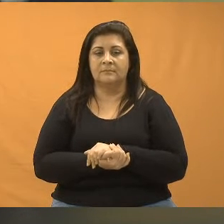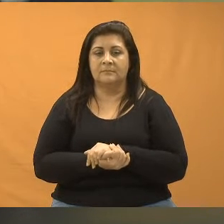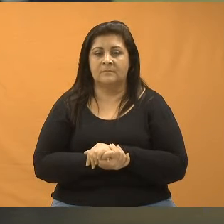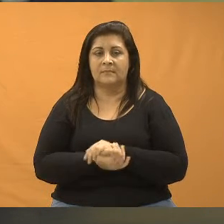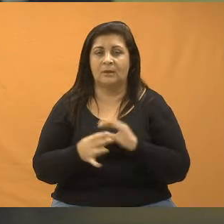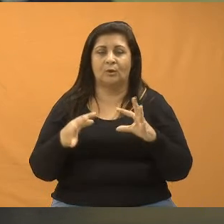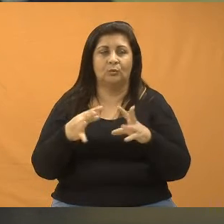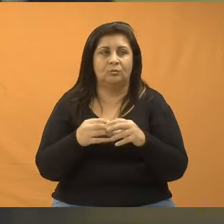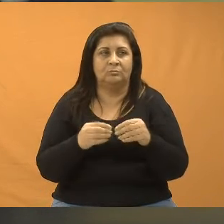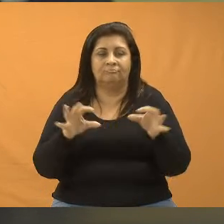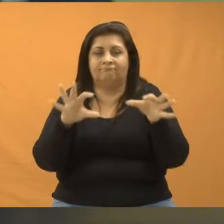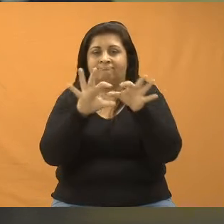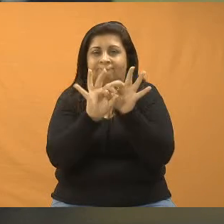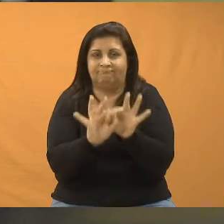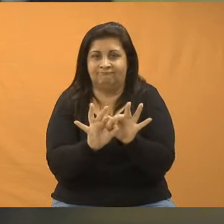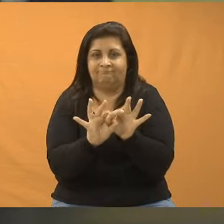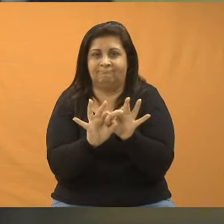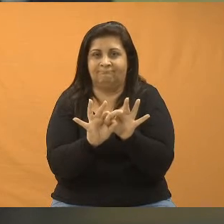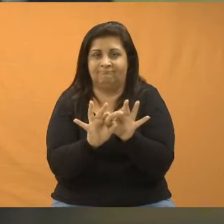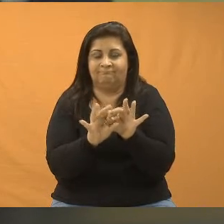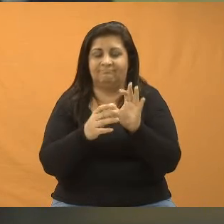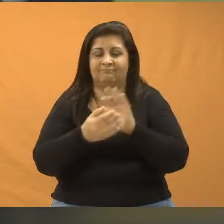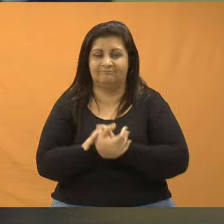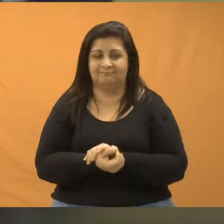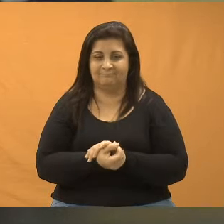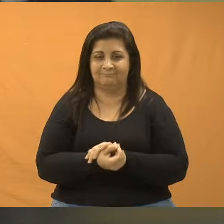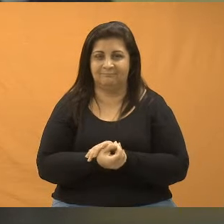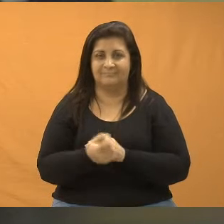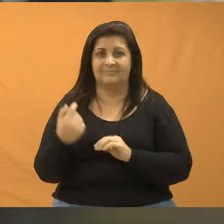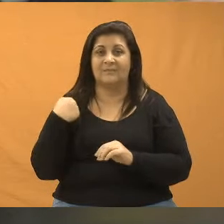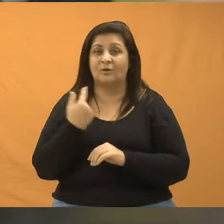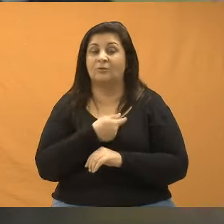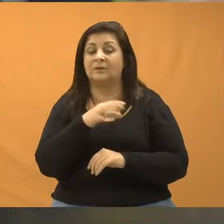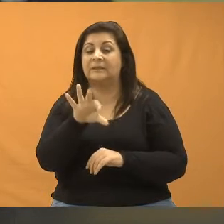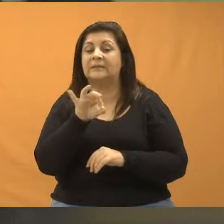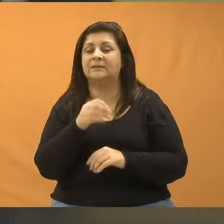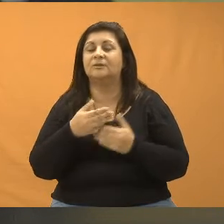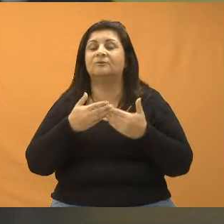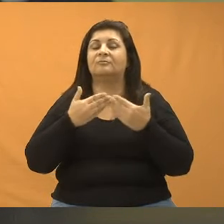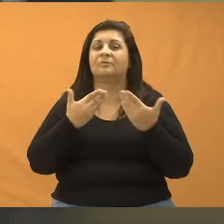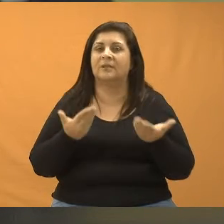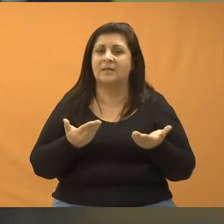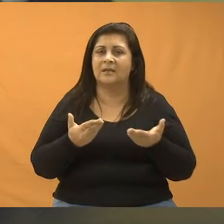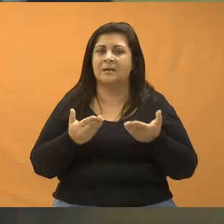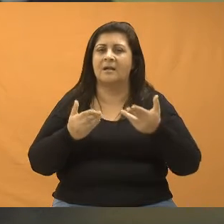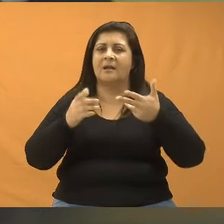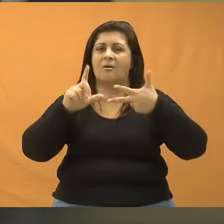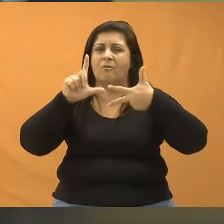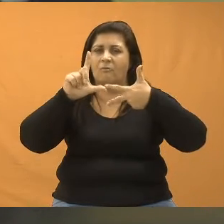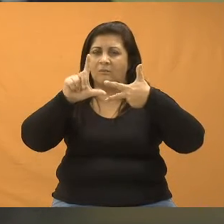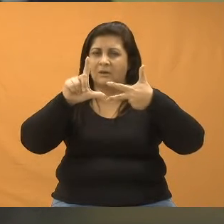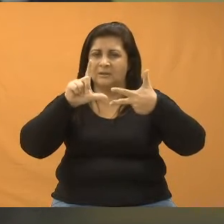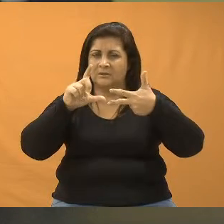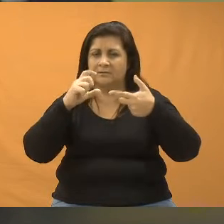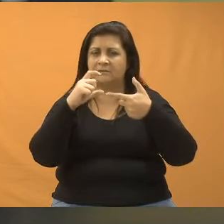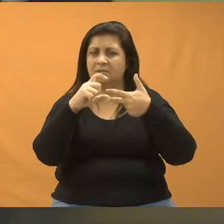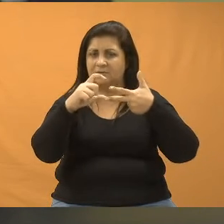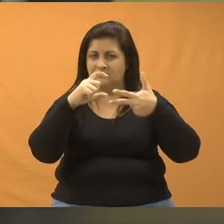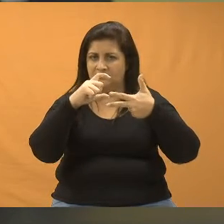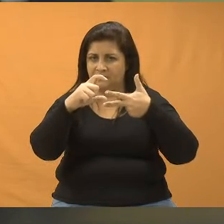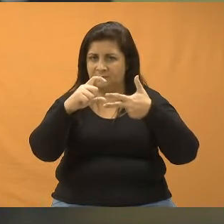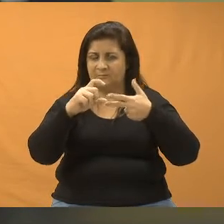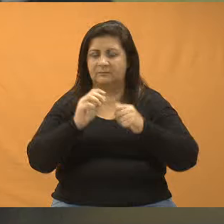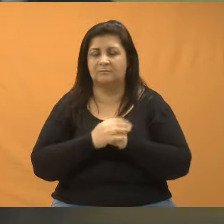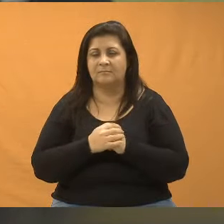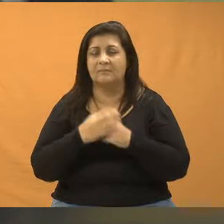muito amarrados. A questão é que a gente vai decidir, né, tanto o legislativo quanto o executivo conjuntamente,